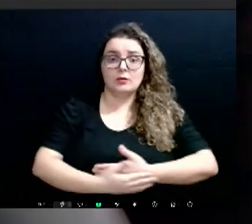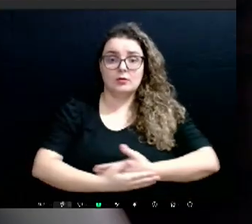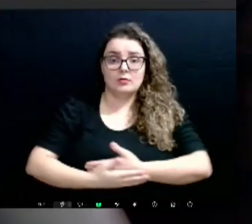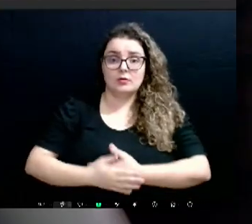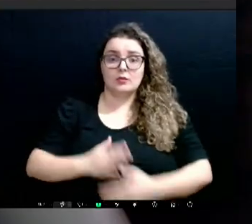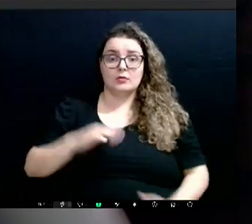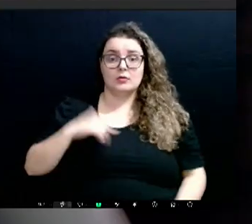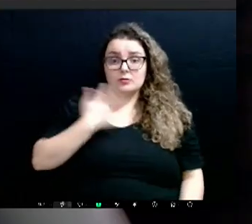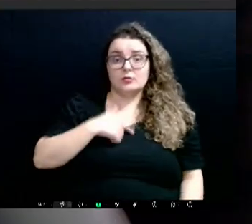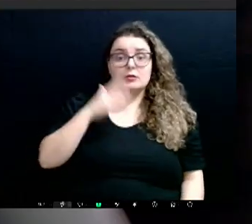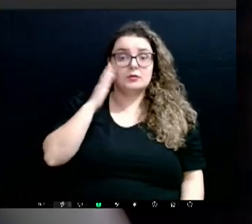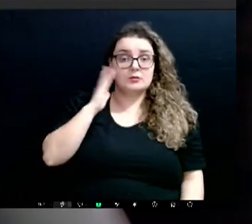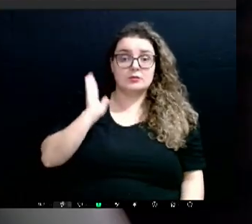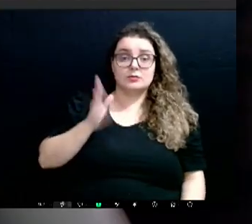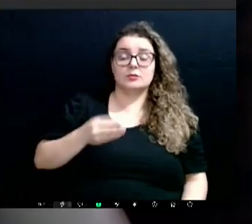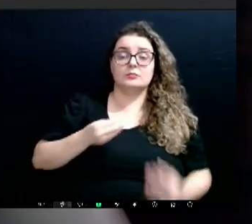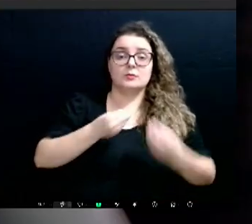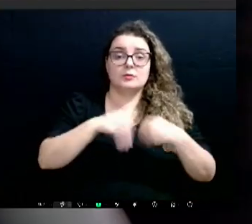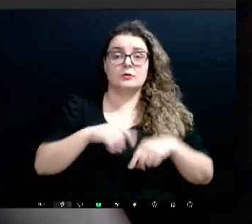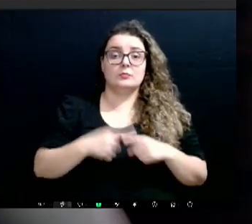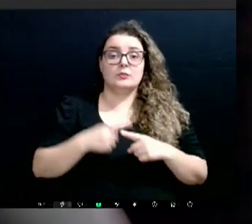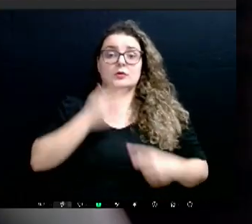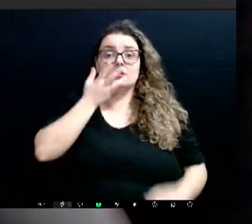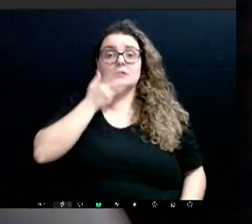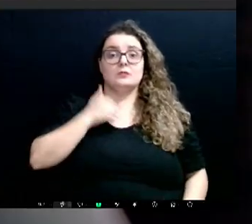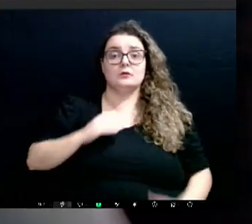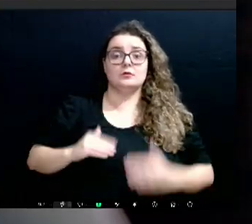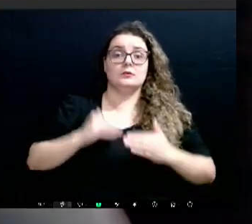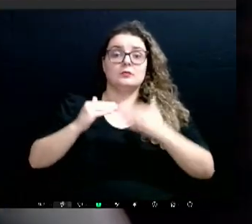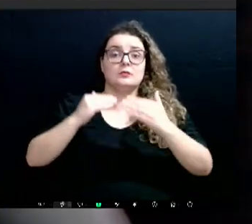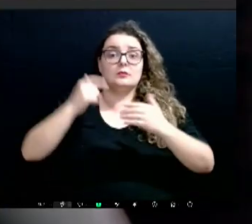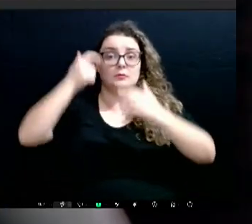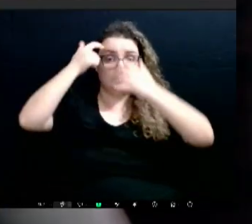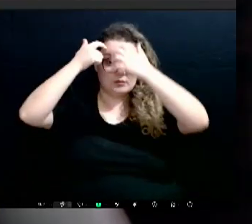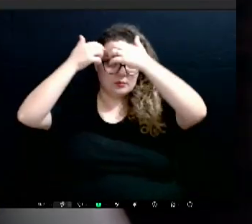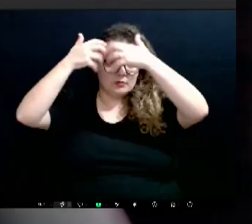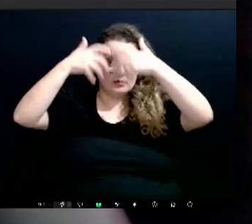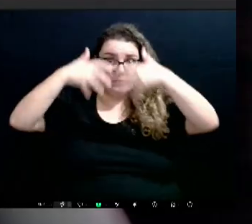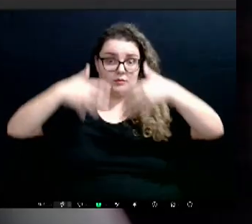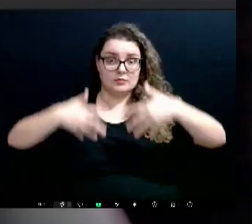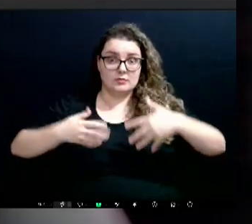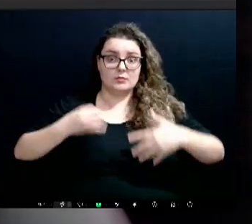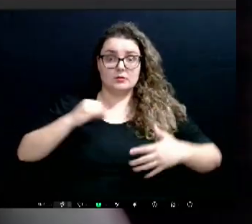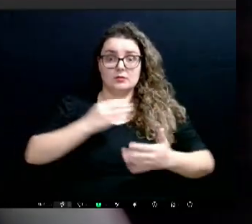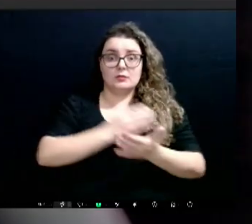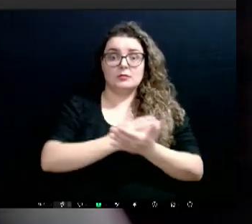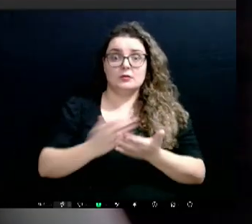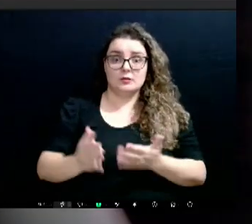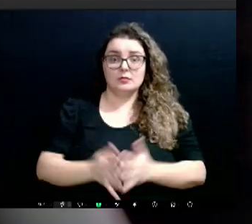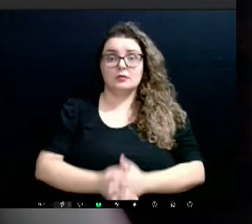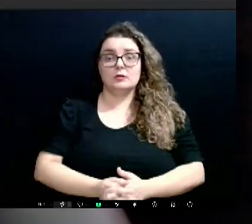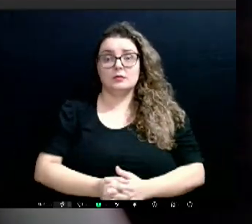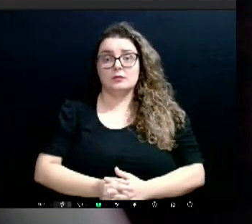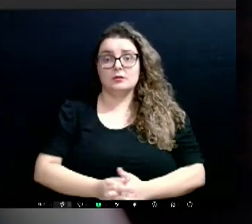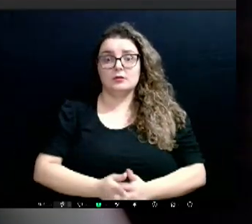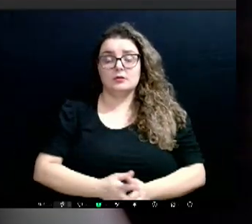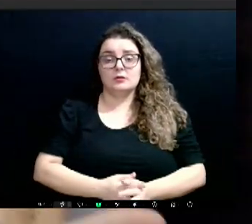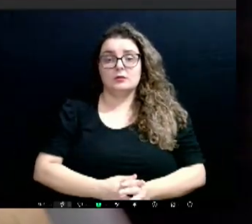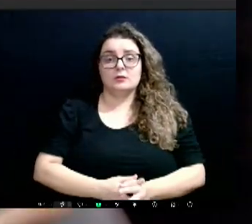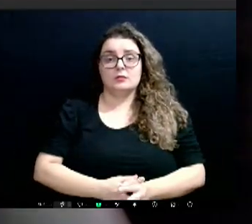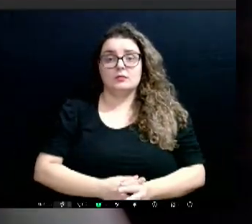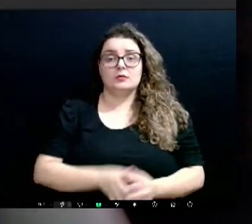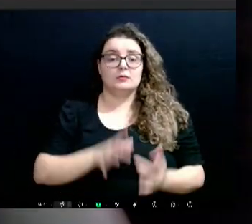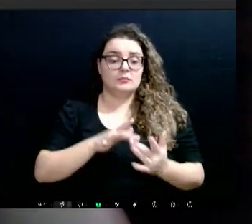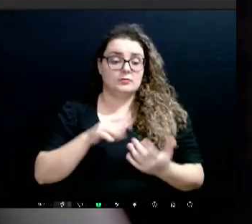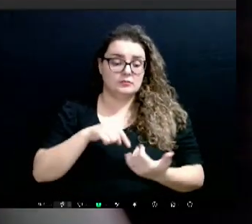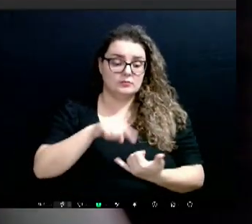já prejudica, porque as crianças elas estão formando seus neurônios. Se elas começam a ter o contato com a tela, como a Renata